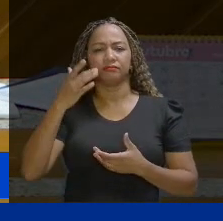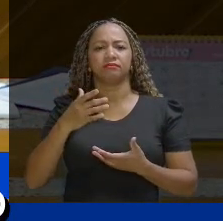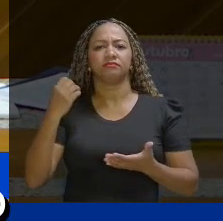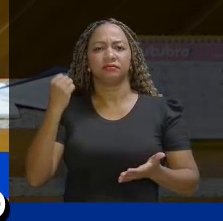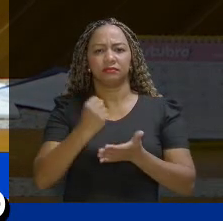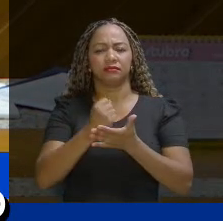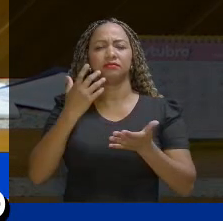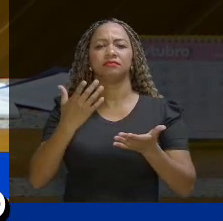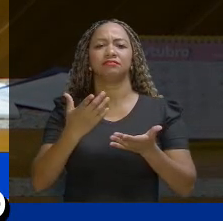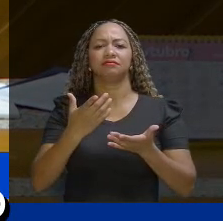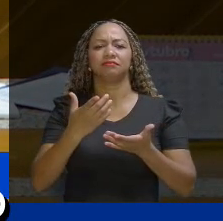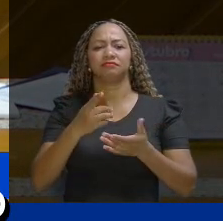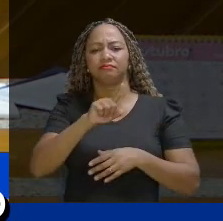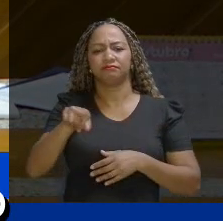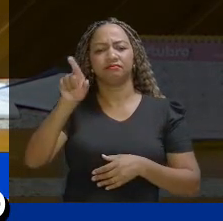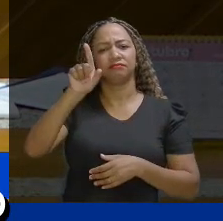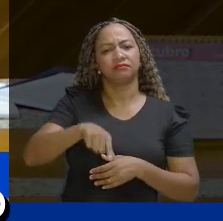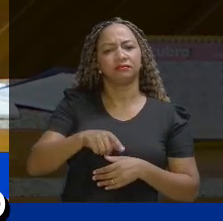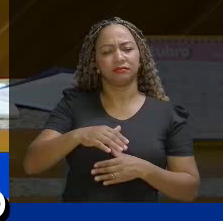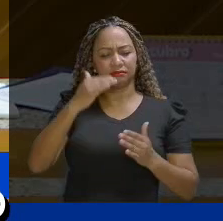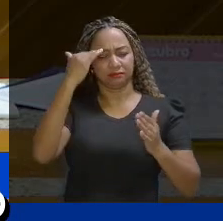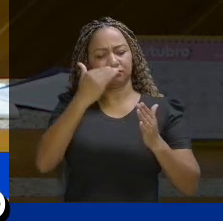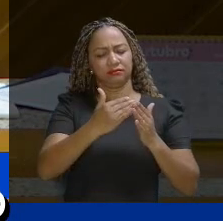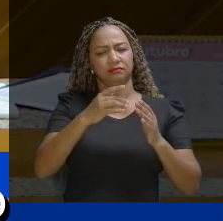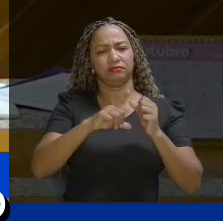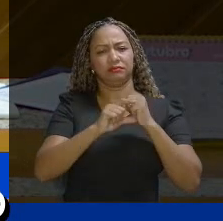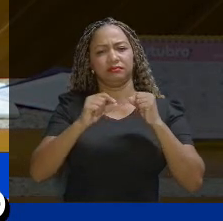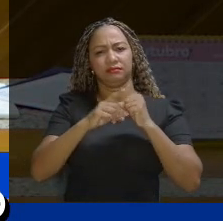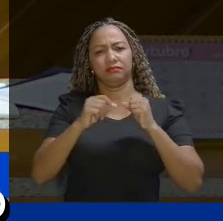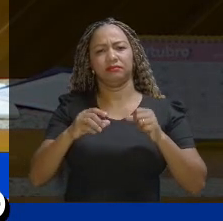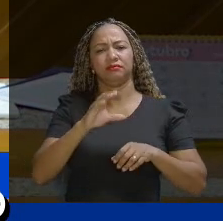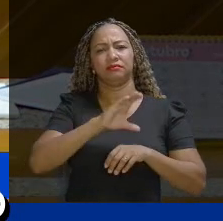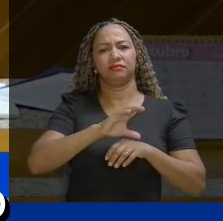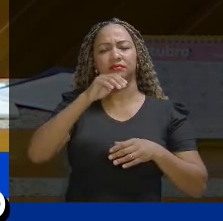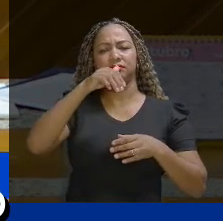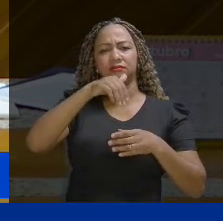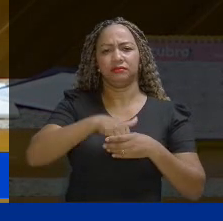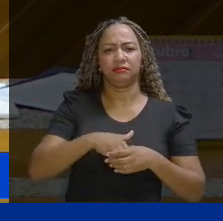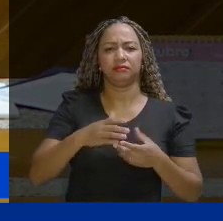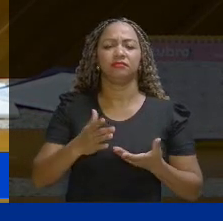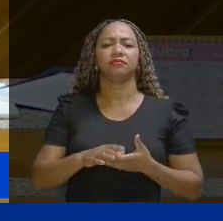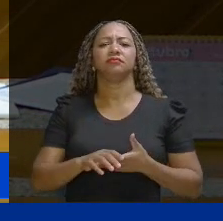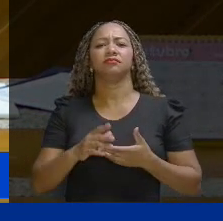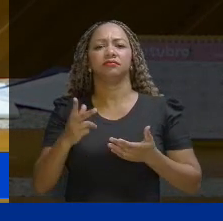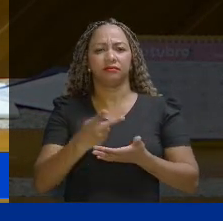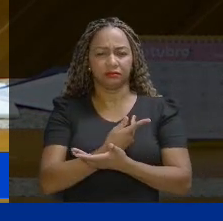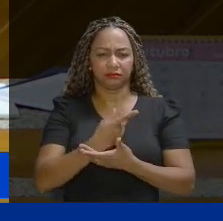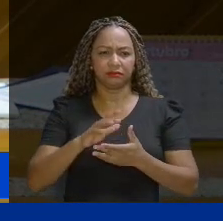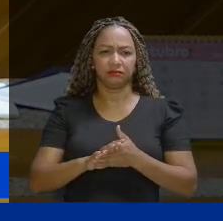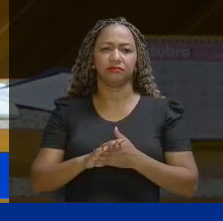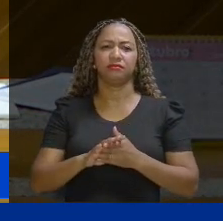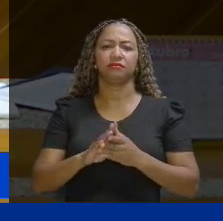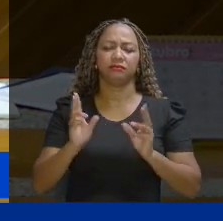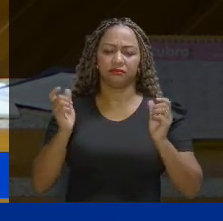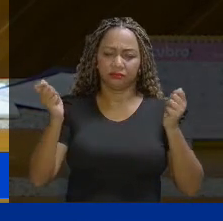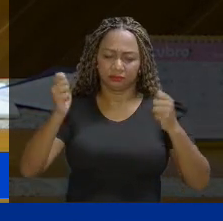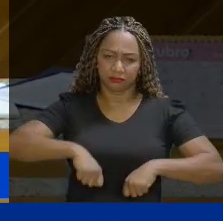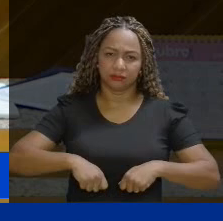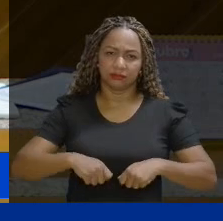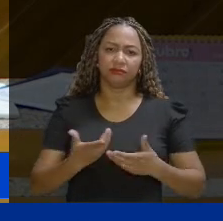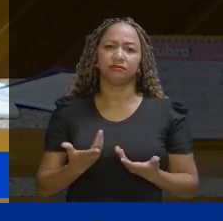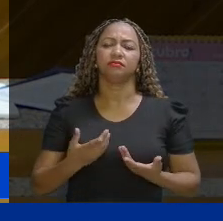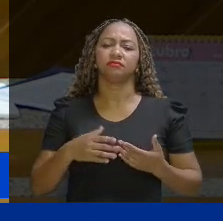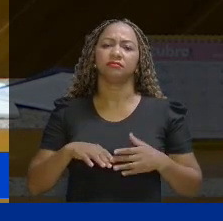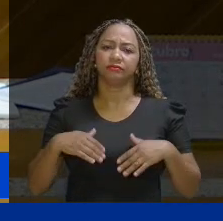República, não enseja nulidade a violação ao artigo 28, parágrafo 4º do Código Eleitoral, quando realizada com quórum possível.